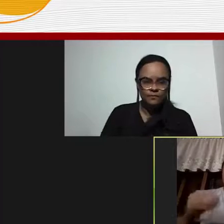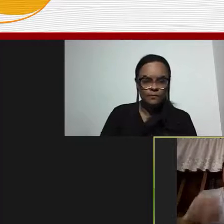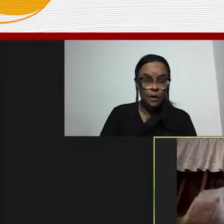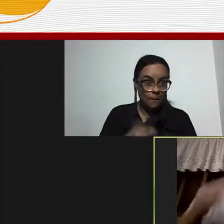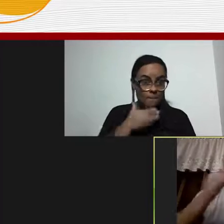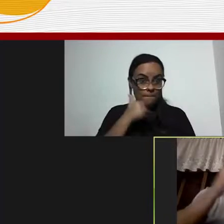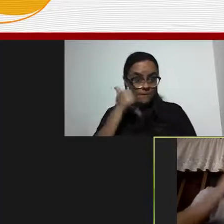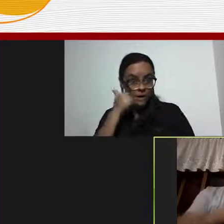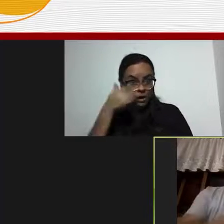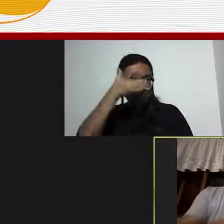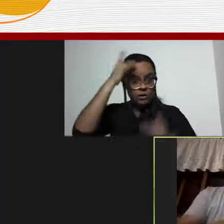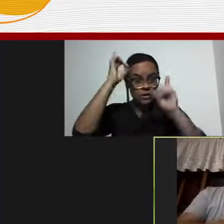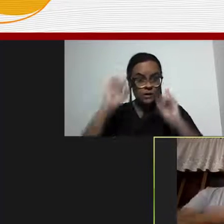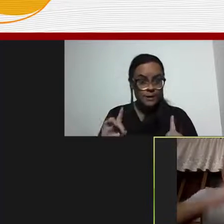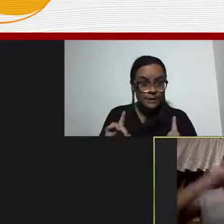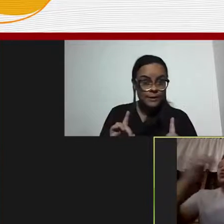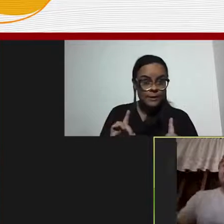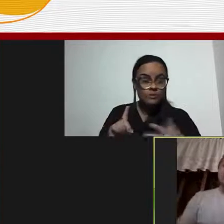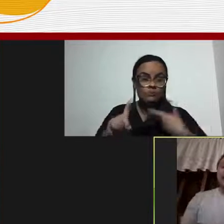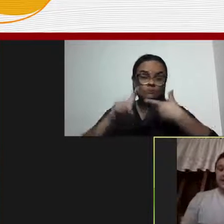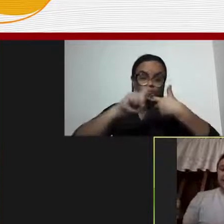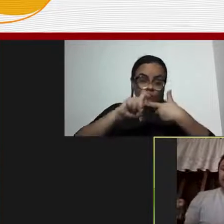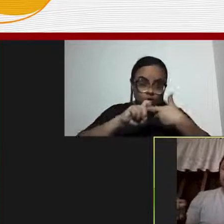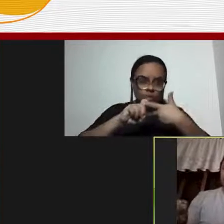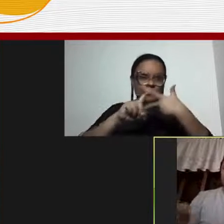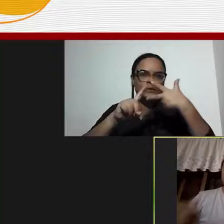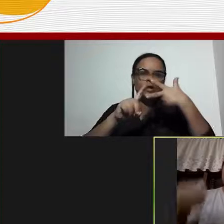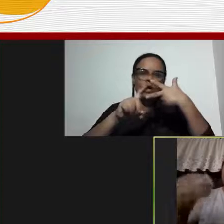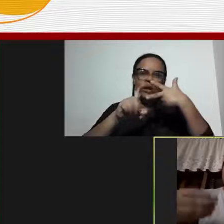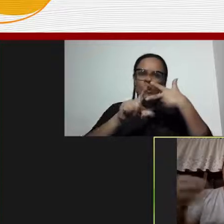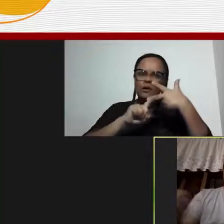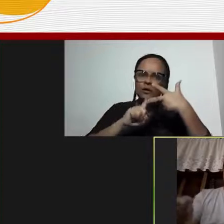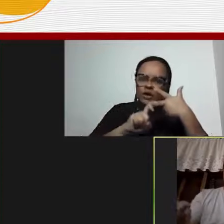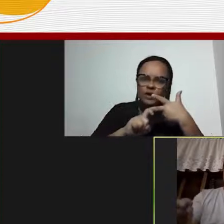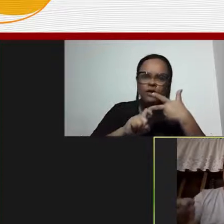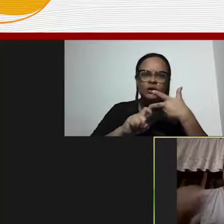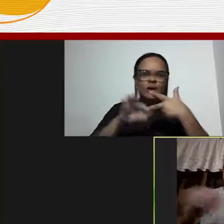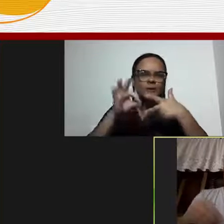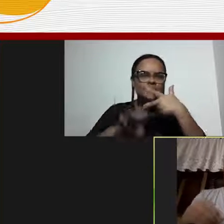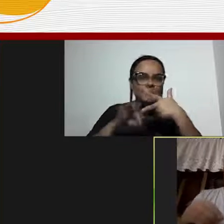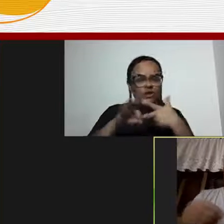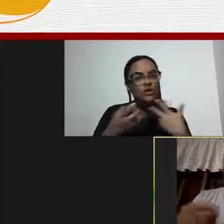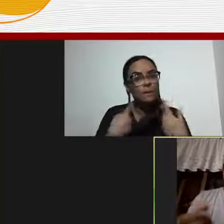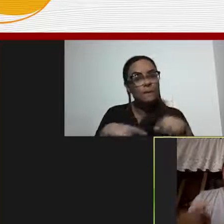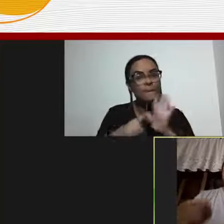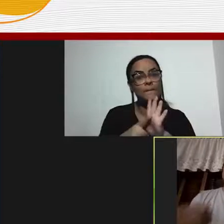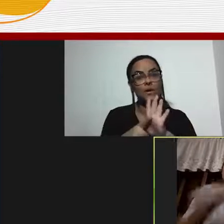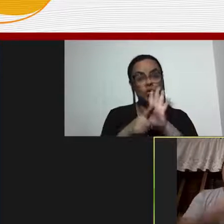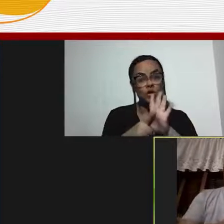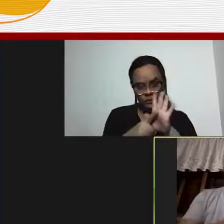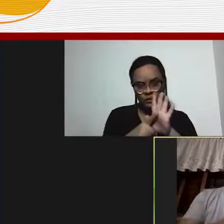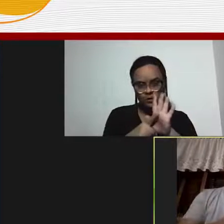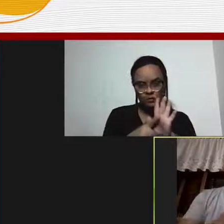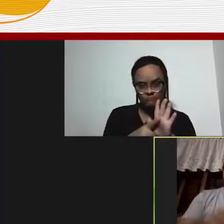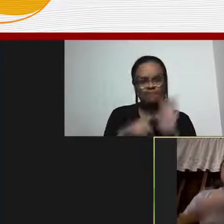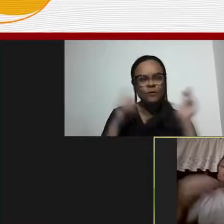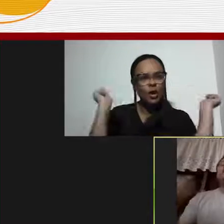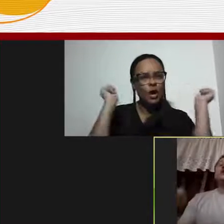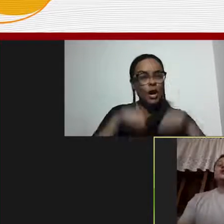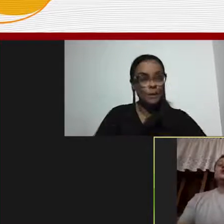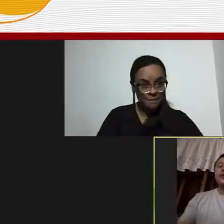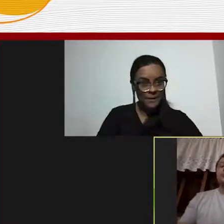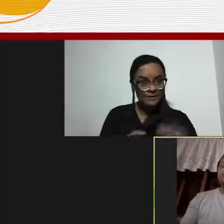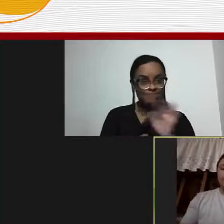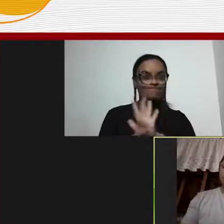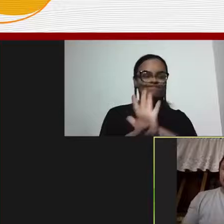com deficiência no executivo, no legislativo, para mostrar mais uma vez que nós somos capazes,